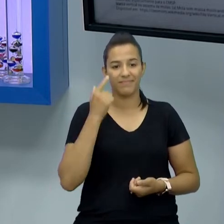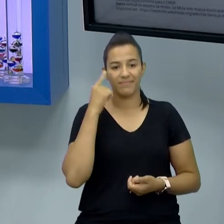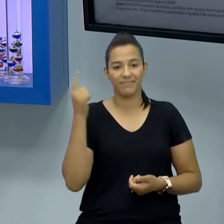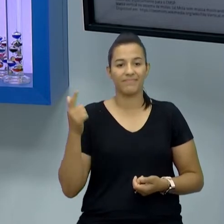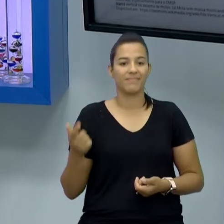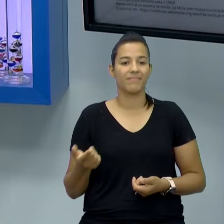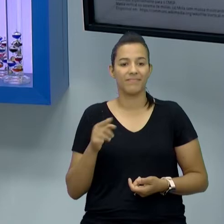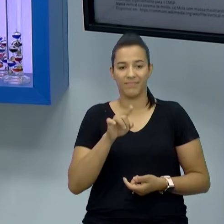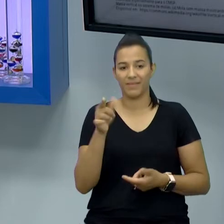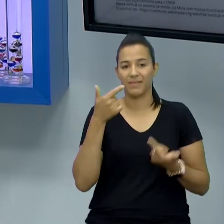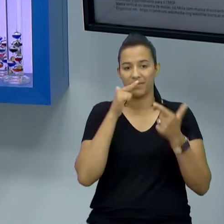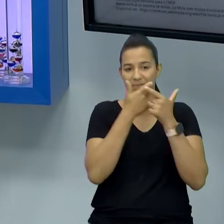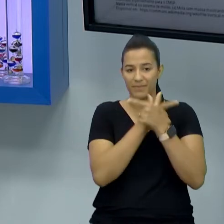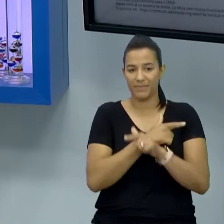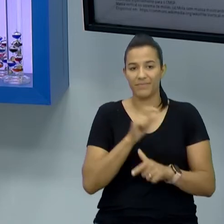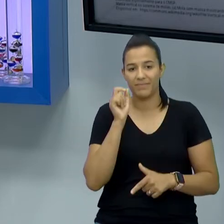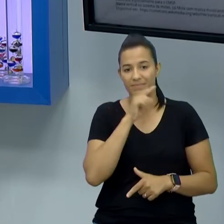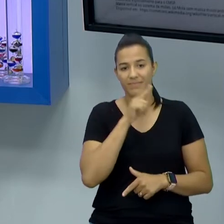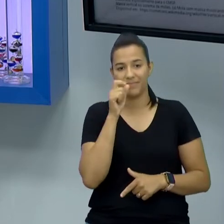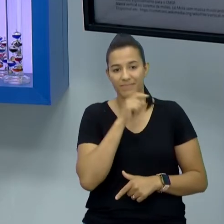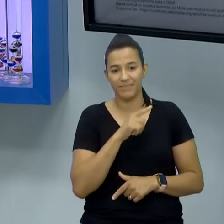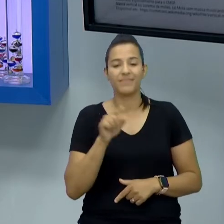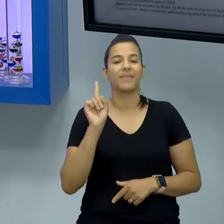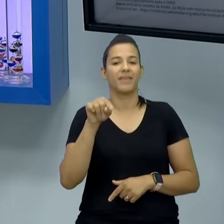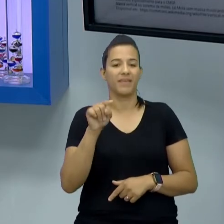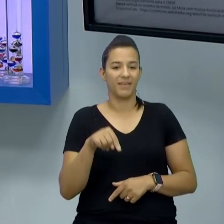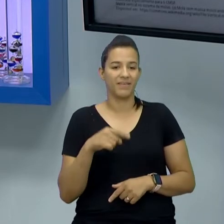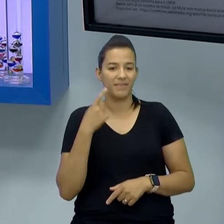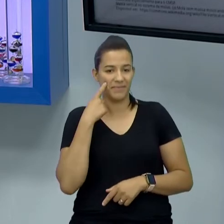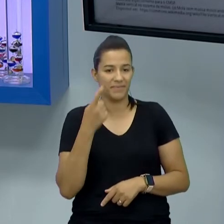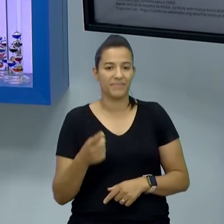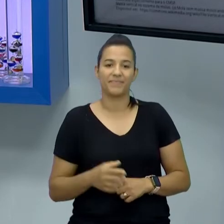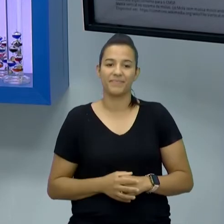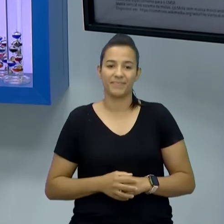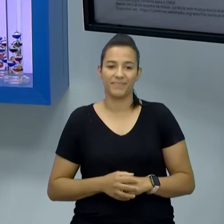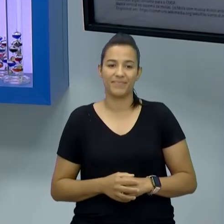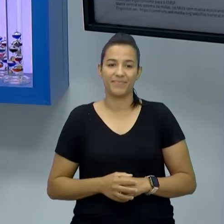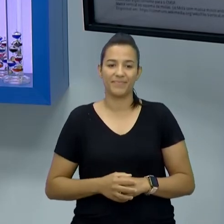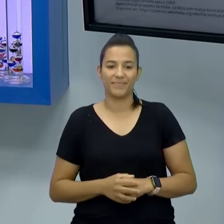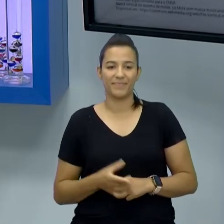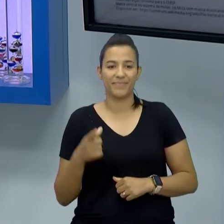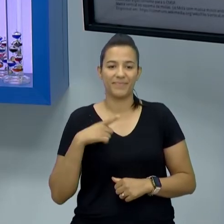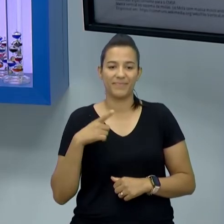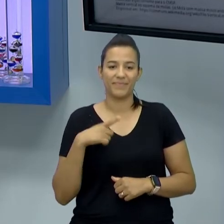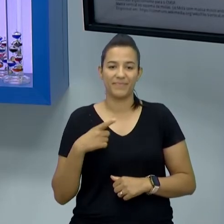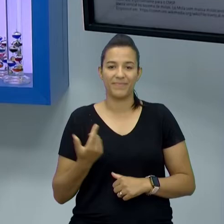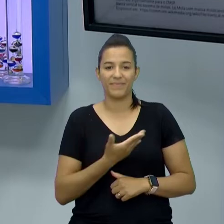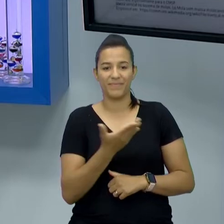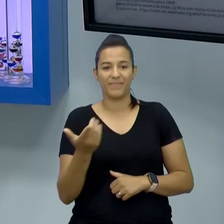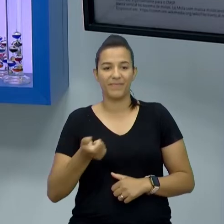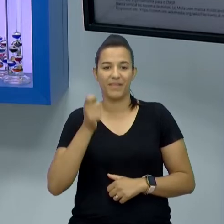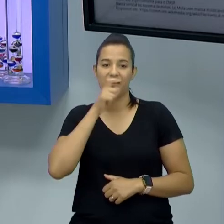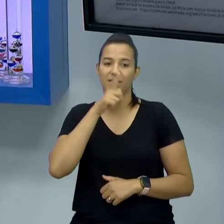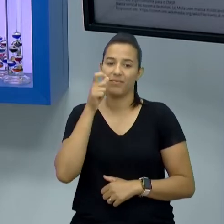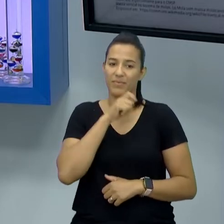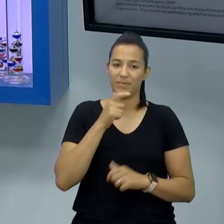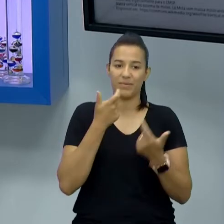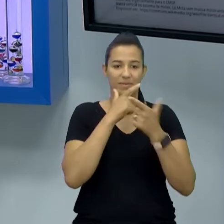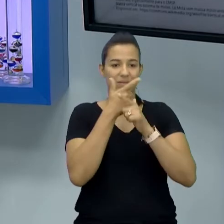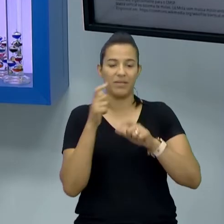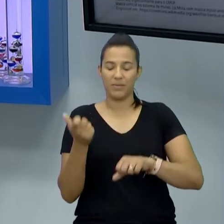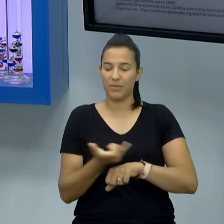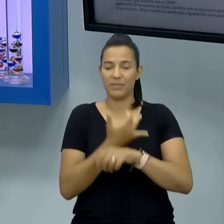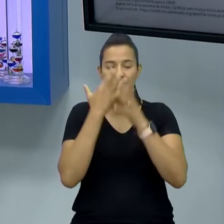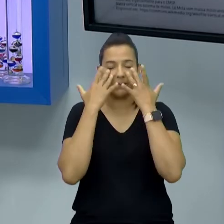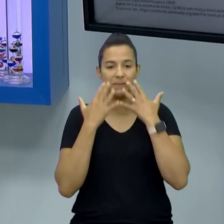Aê! Olha! Engraçado isso aí, ó. A bicha tá morrendo de rir aqui. Ela se ligou e tá falando, nossa, meu Deus do céu, eu tô morrendo de rir, tô até